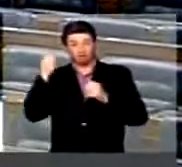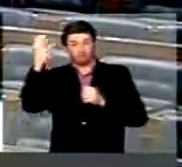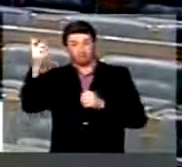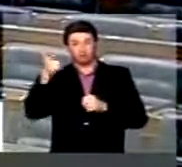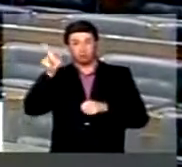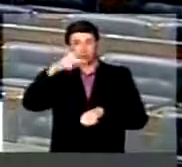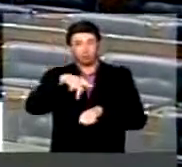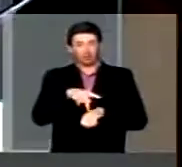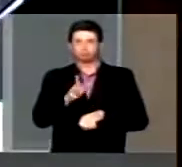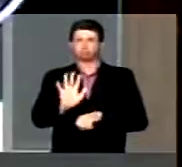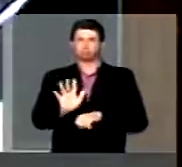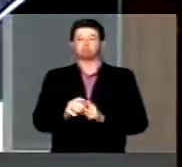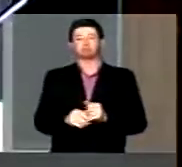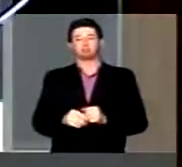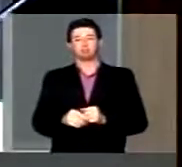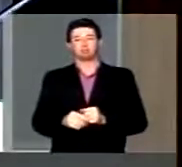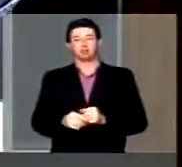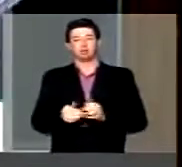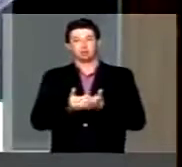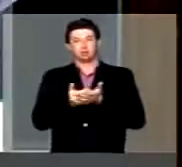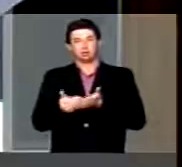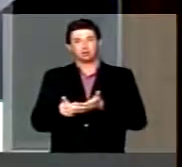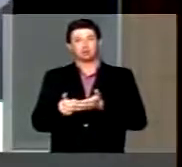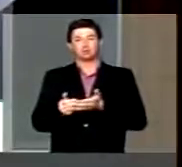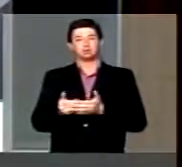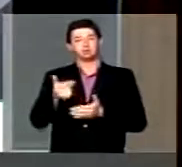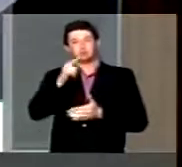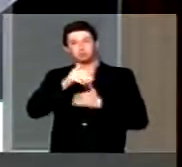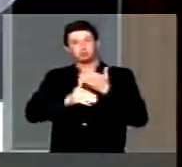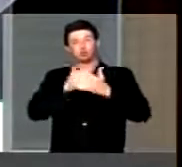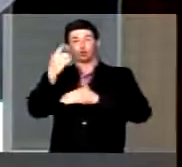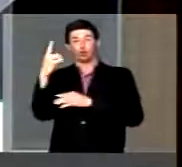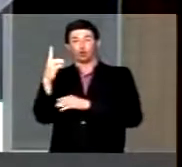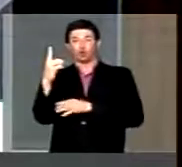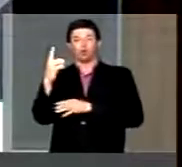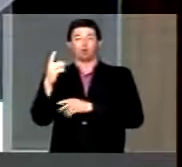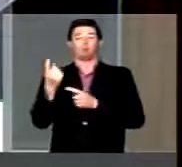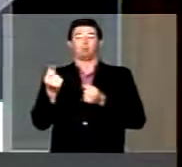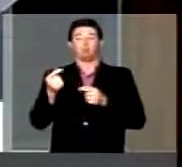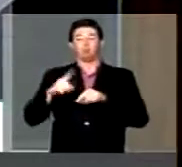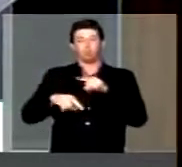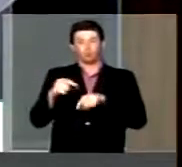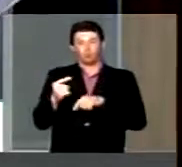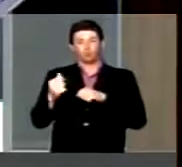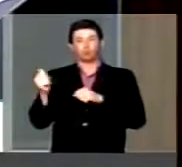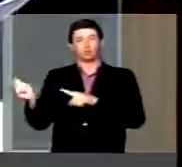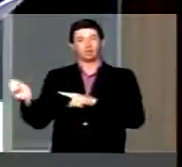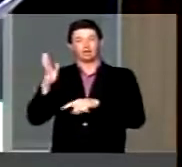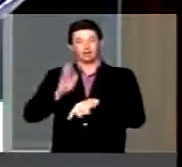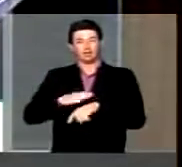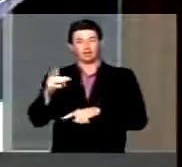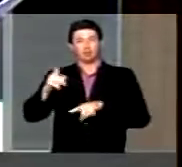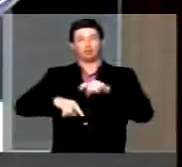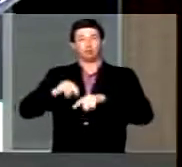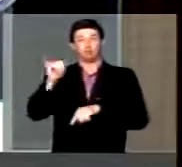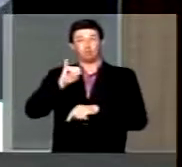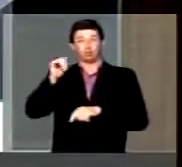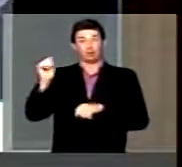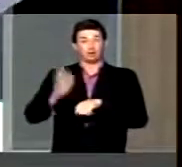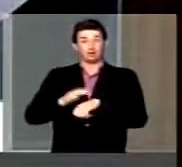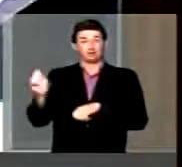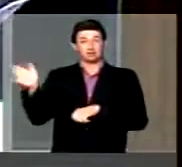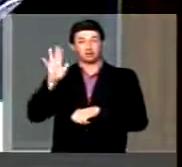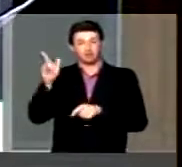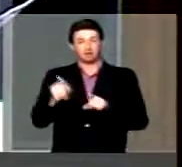viajar para o exterior. No primeiro momento, a escalada do dólar encarece produtos e commodities importados, mas